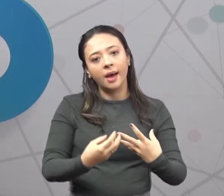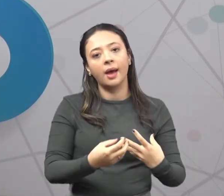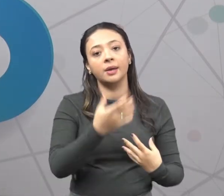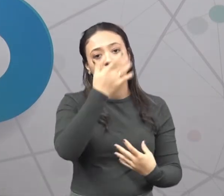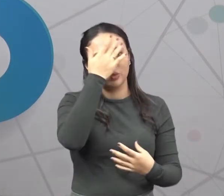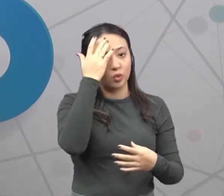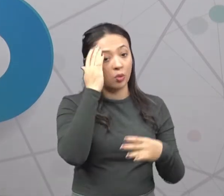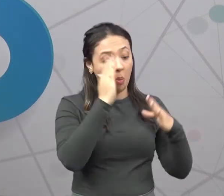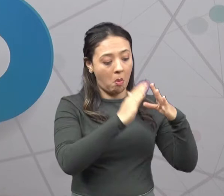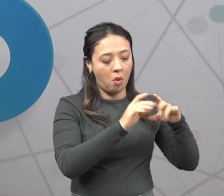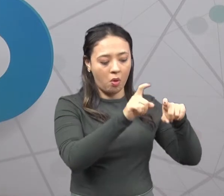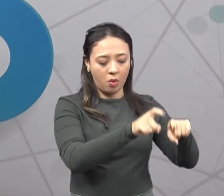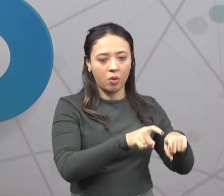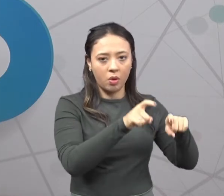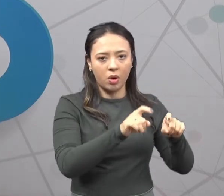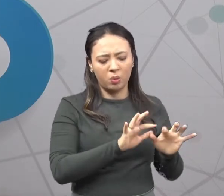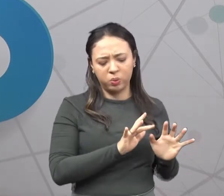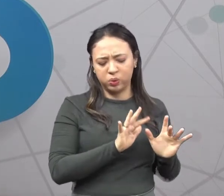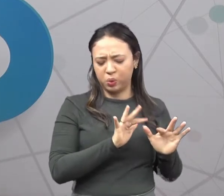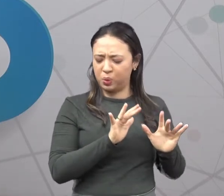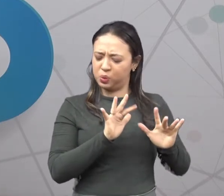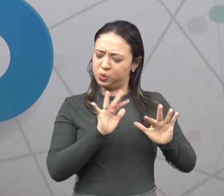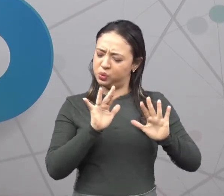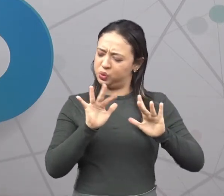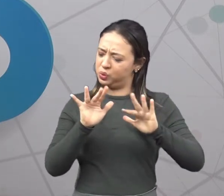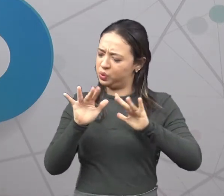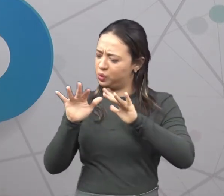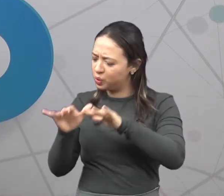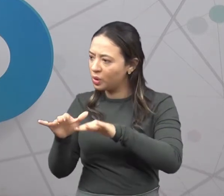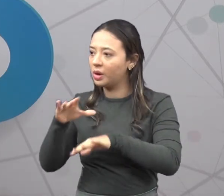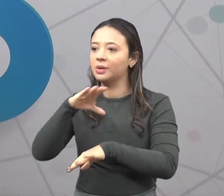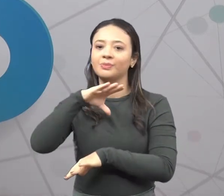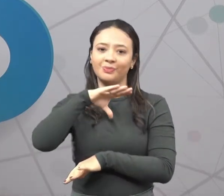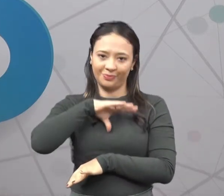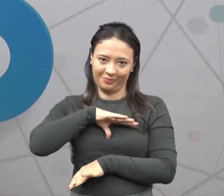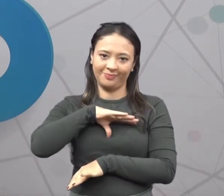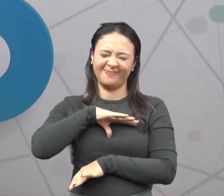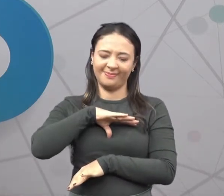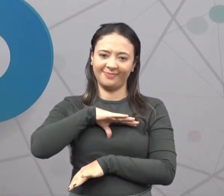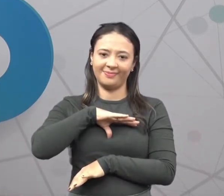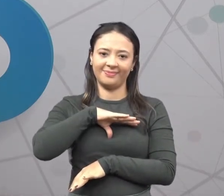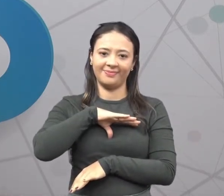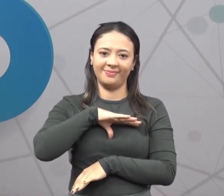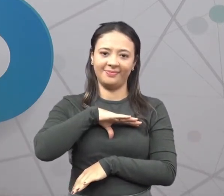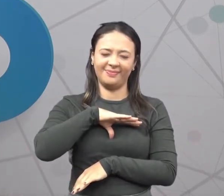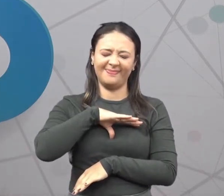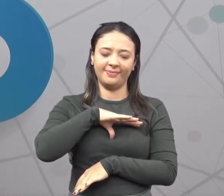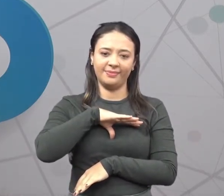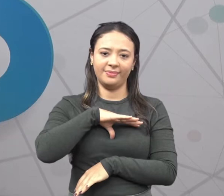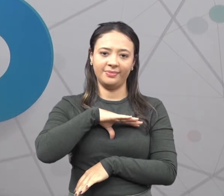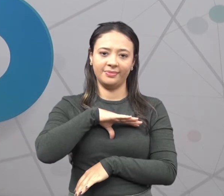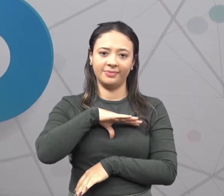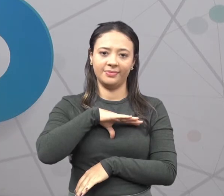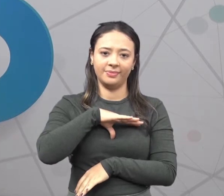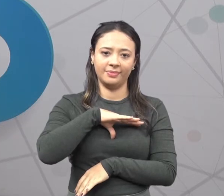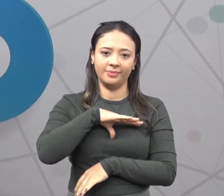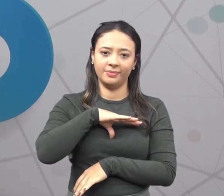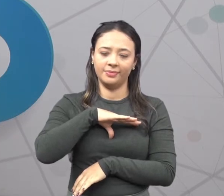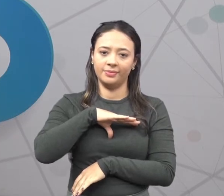urbana. Então, essas pessoas saem, elas migram, né, do campo para a